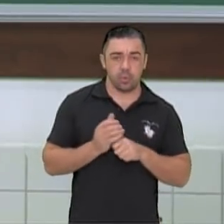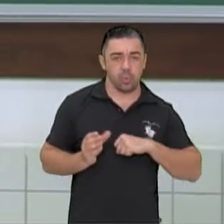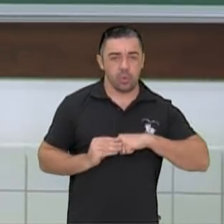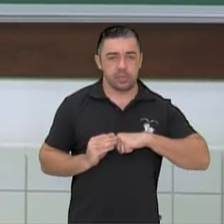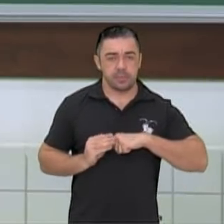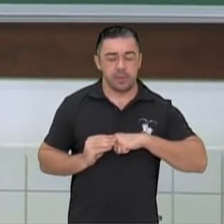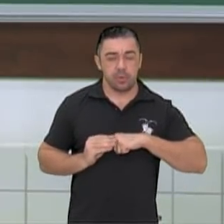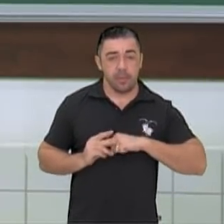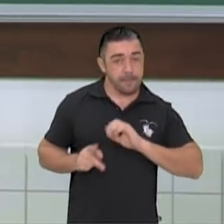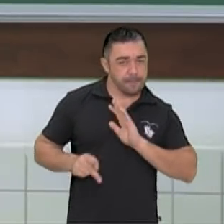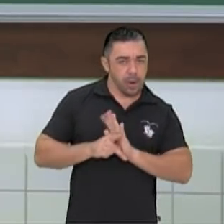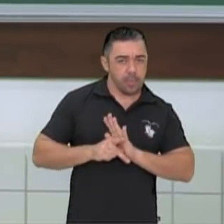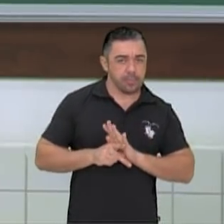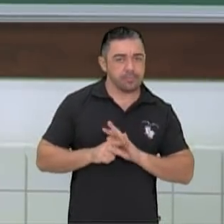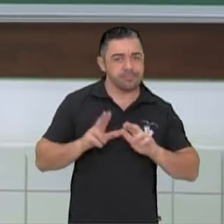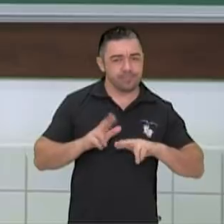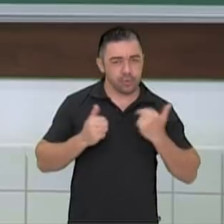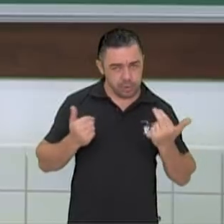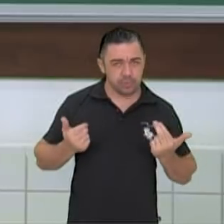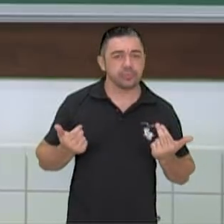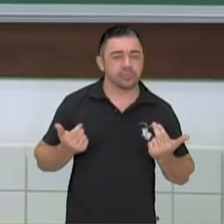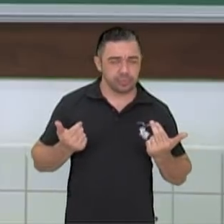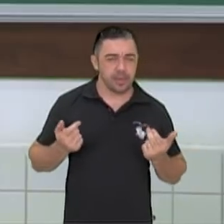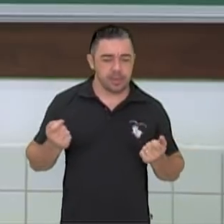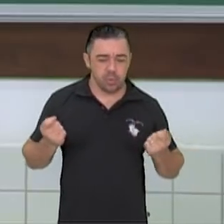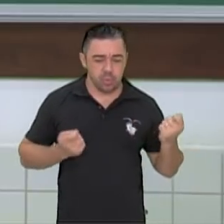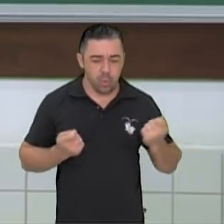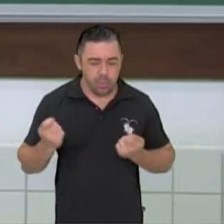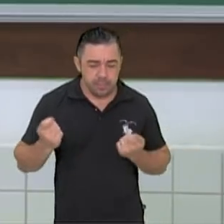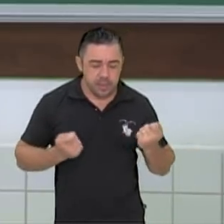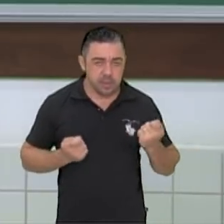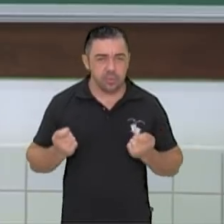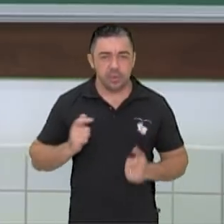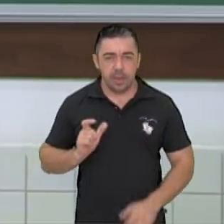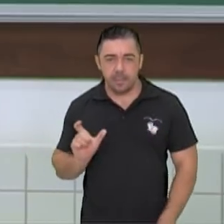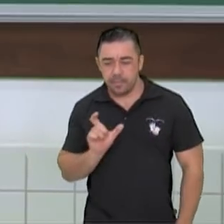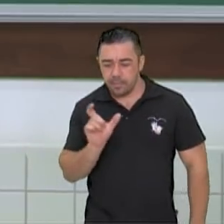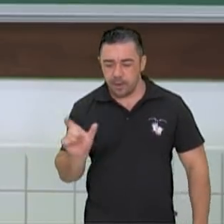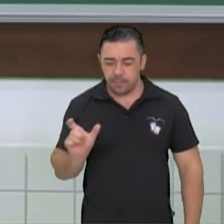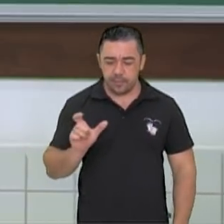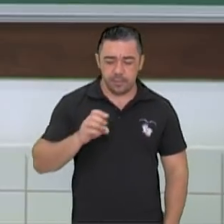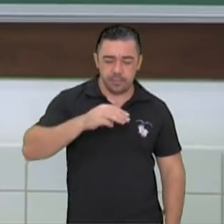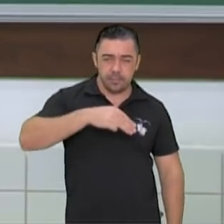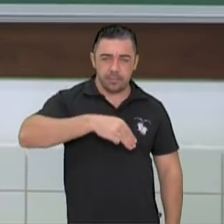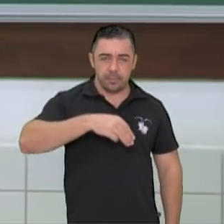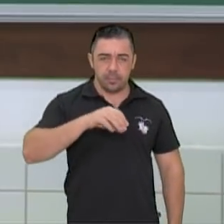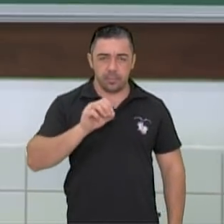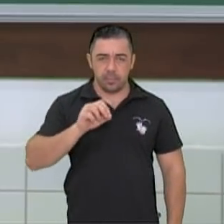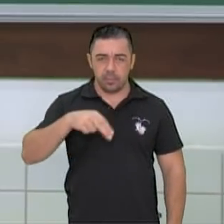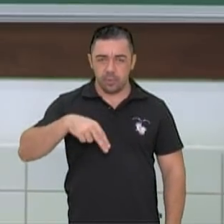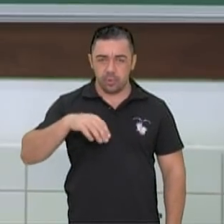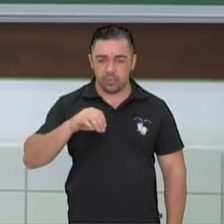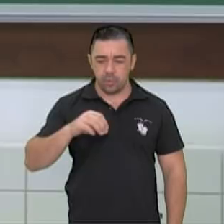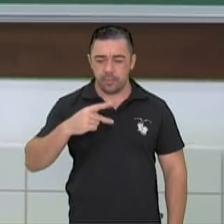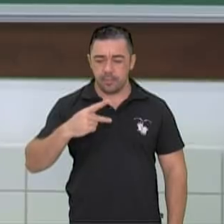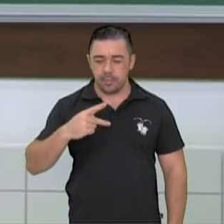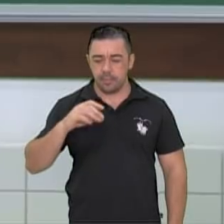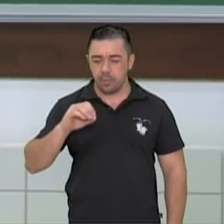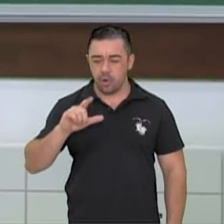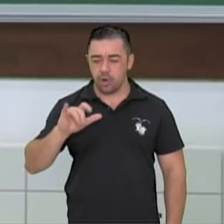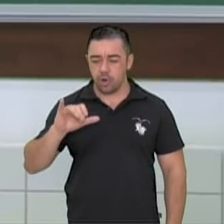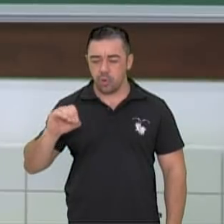sob o seu poder. Aí, nesse controle, nós usamos uma palavra chamada mono, que é um, pólio,